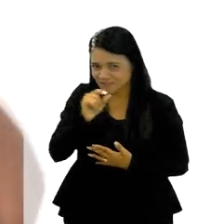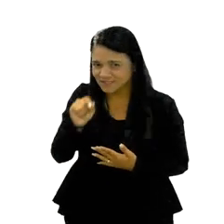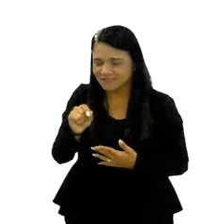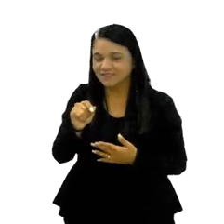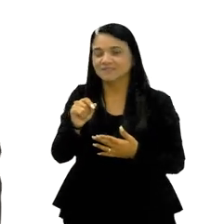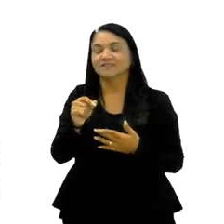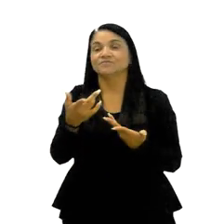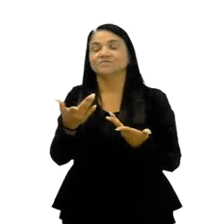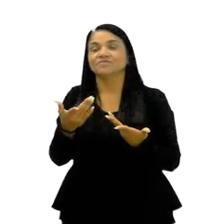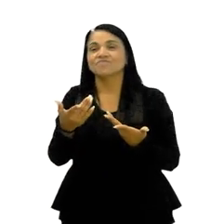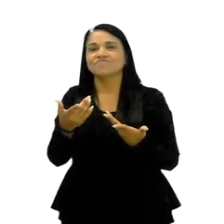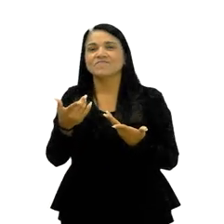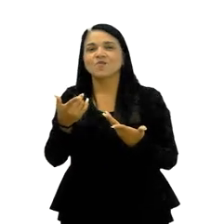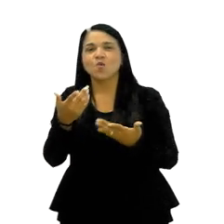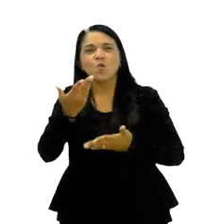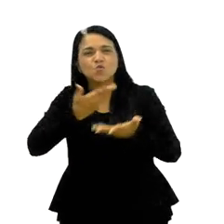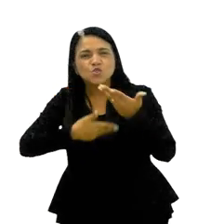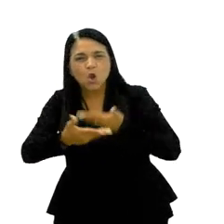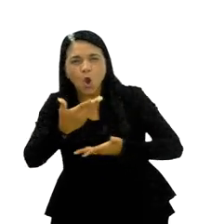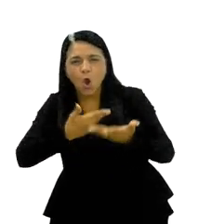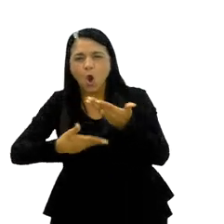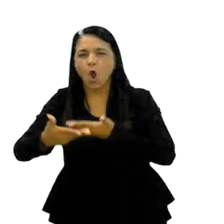gente vai conseguir. Então,